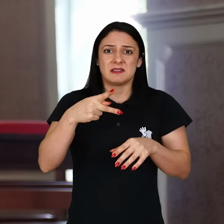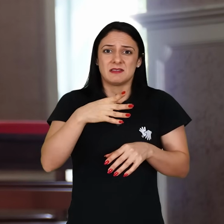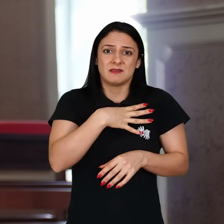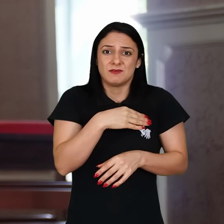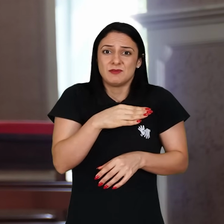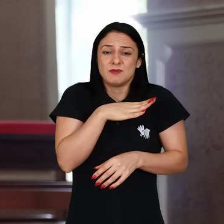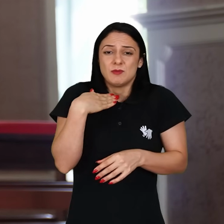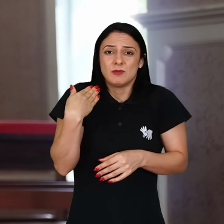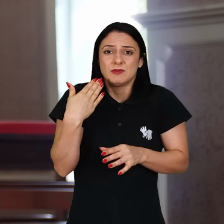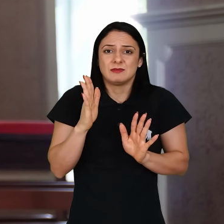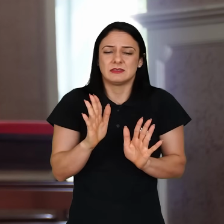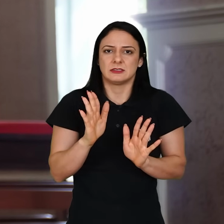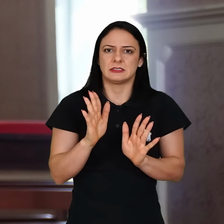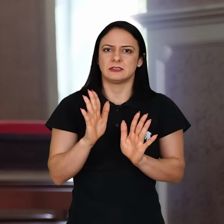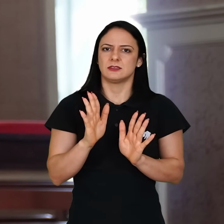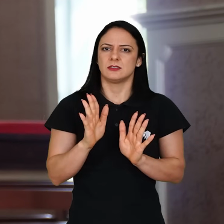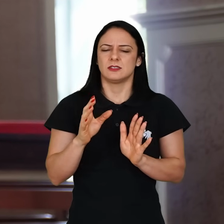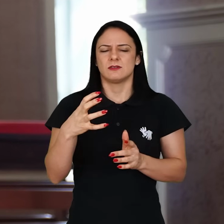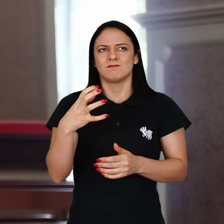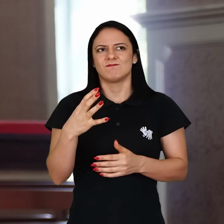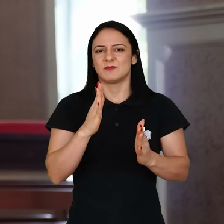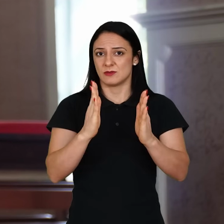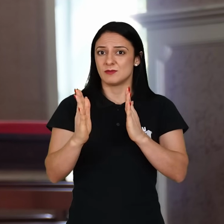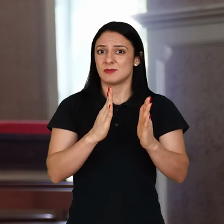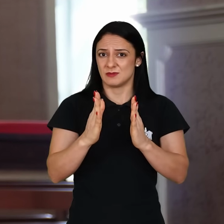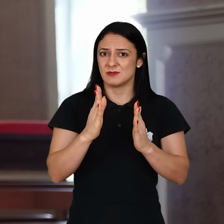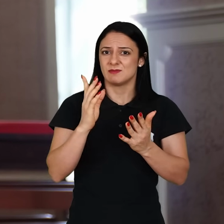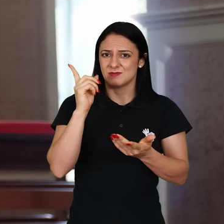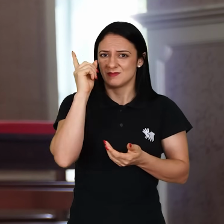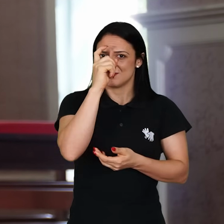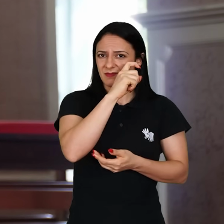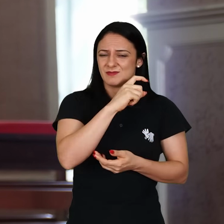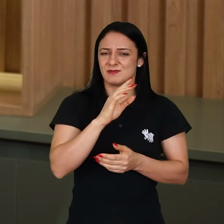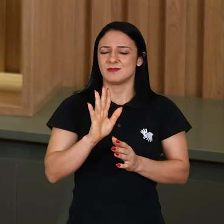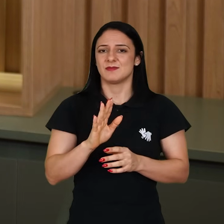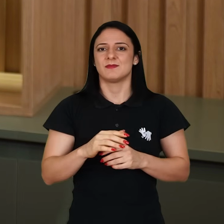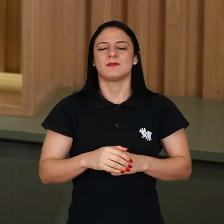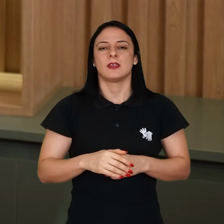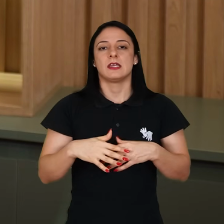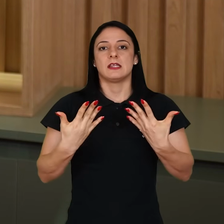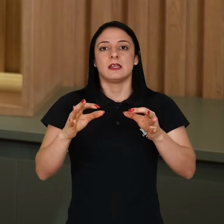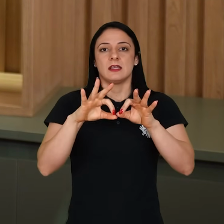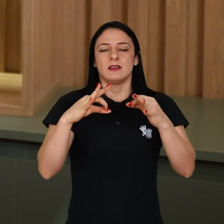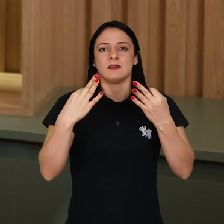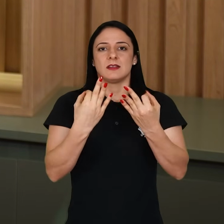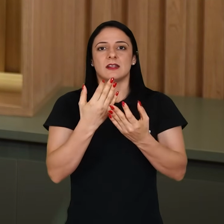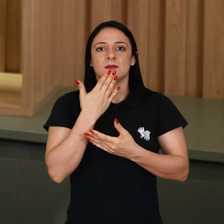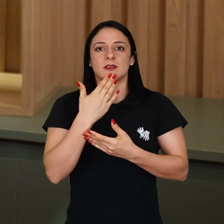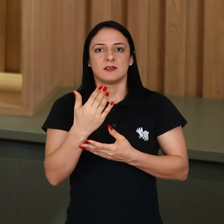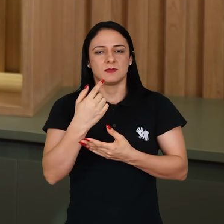3 minutos. Então, assim, foi difícil escutar isso. E a família estava pedindo a